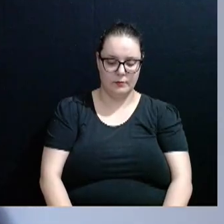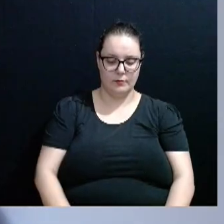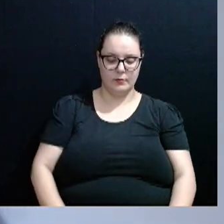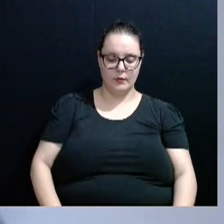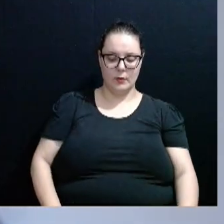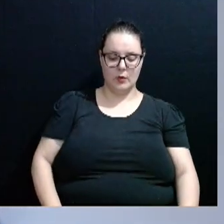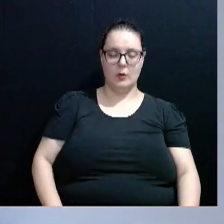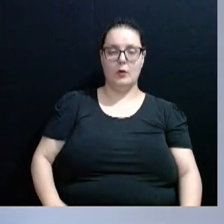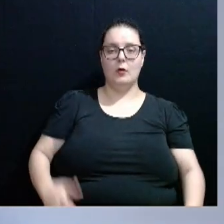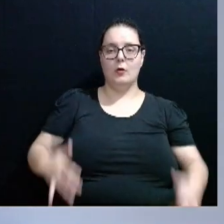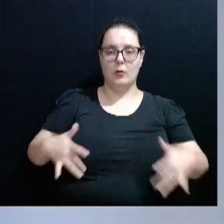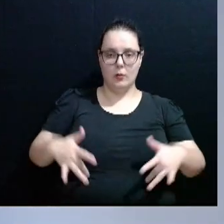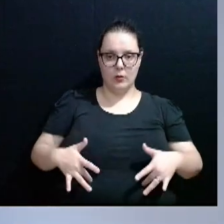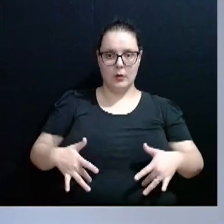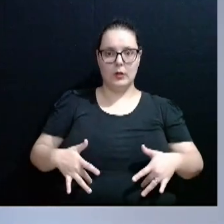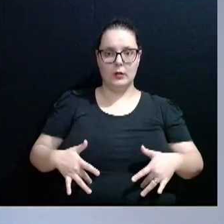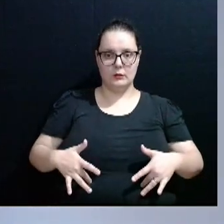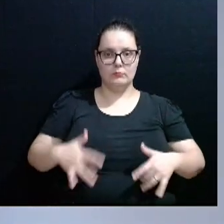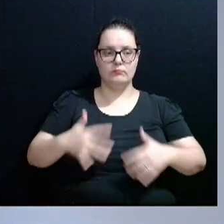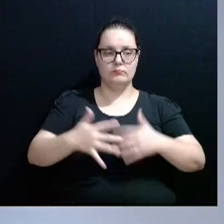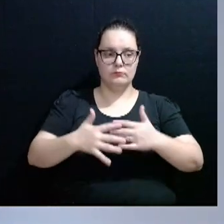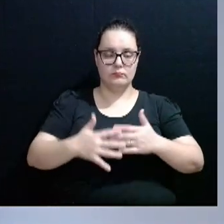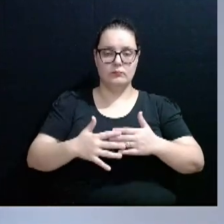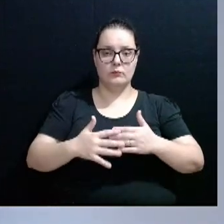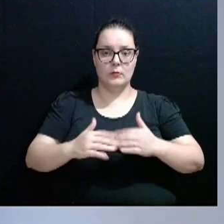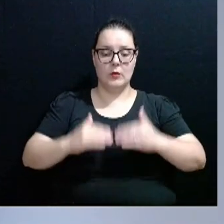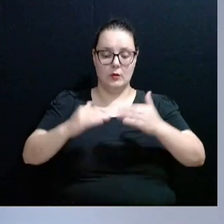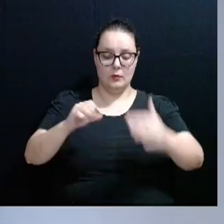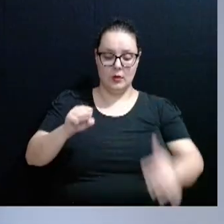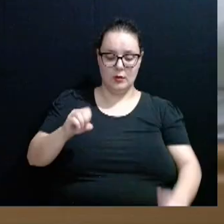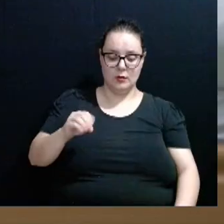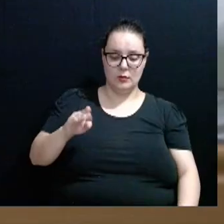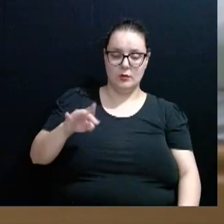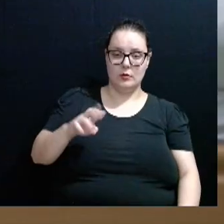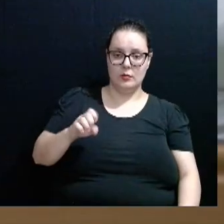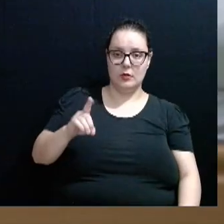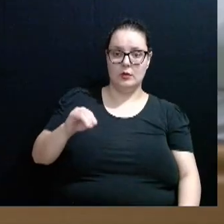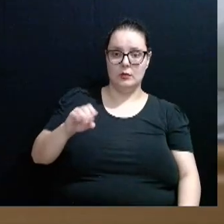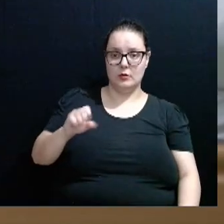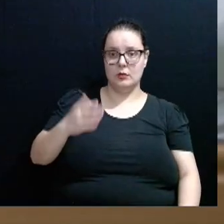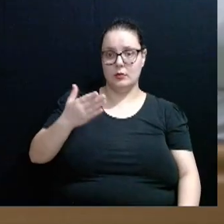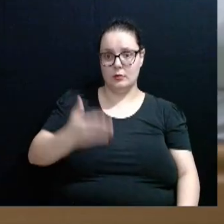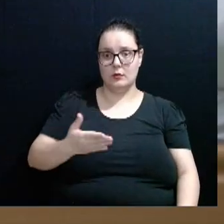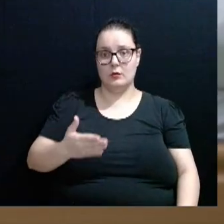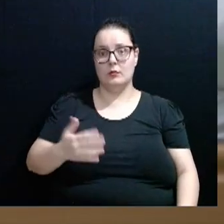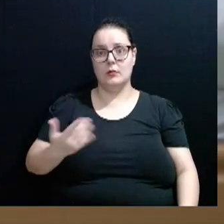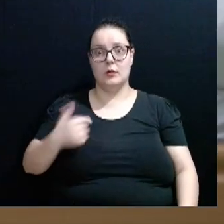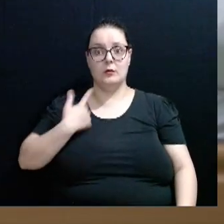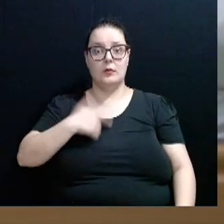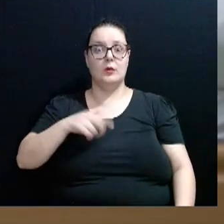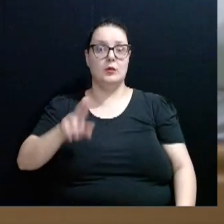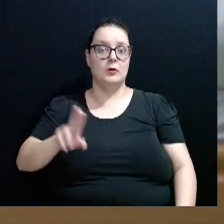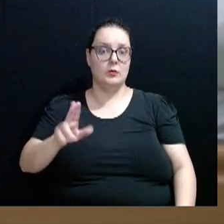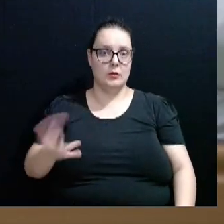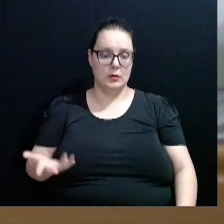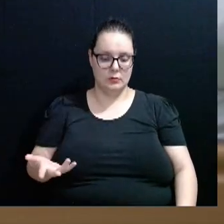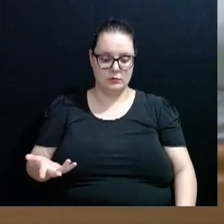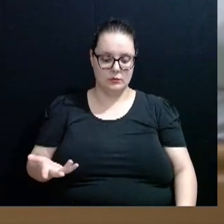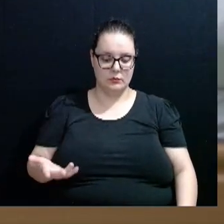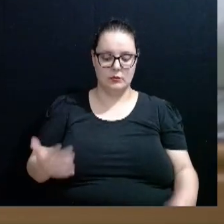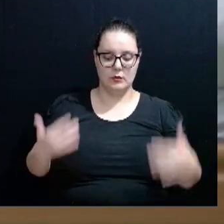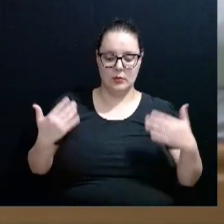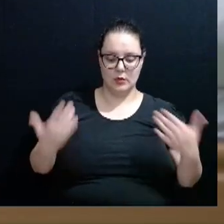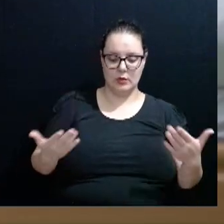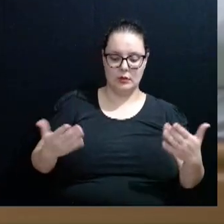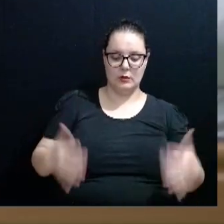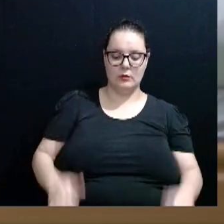comprometido, vai ser uma sobredose para ele, mas para nós vai ser dose usual, né? Então, assim, primeiro, a suspensão